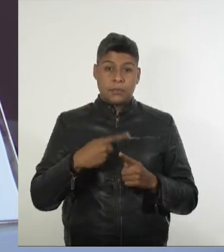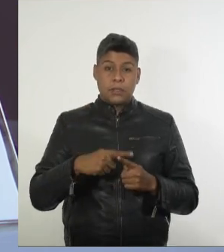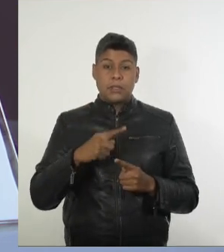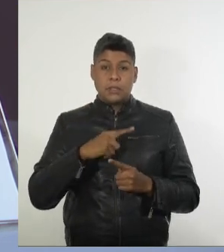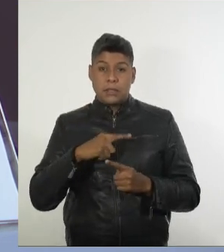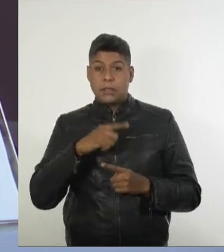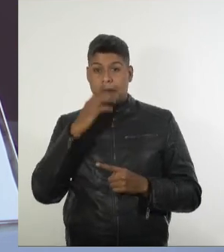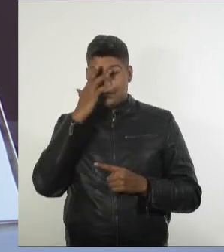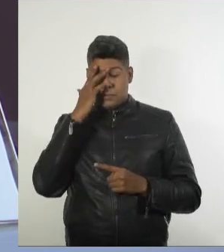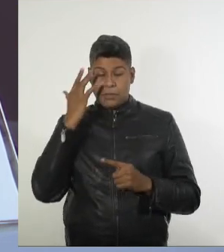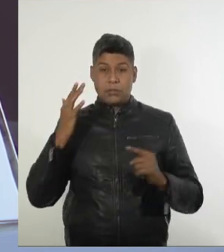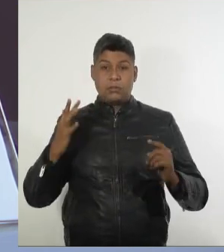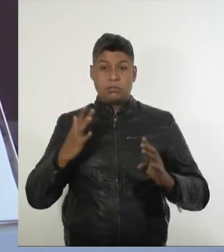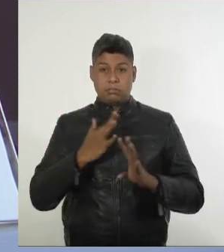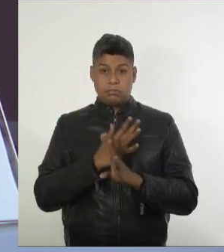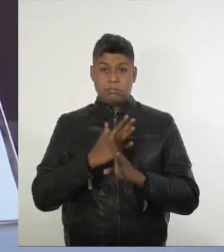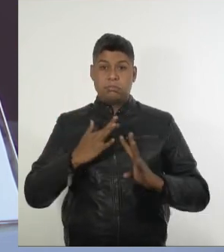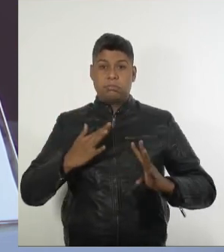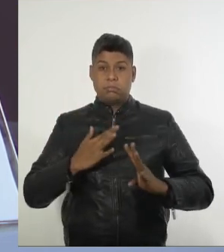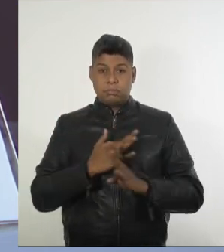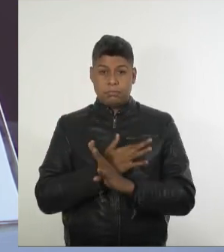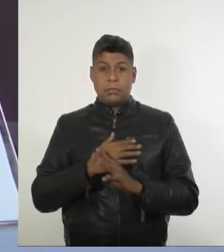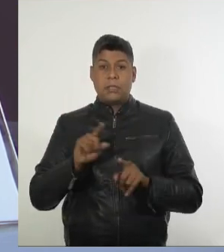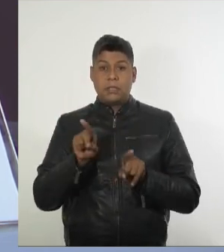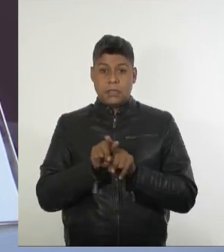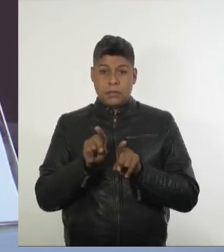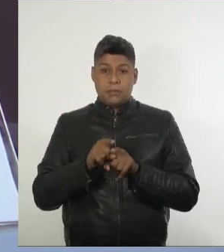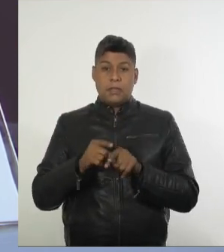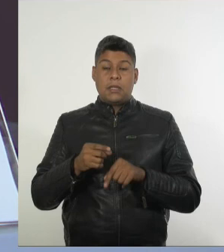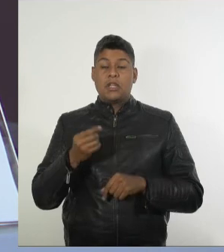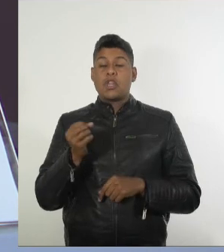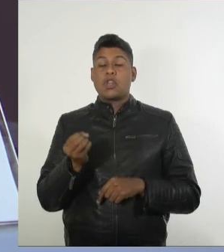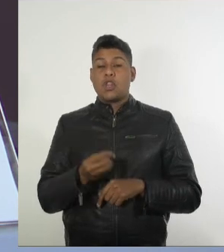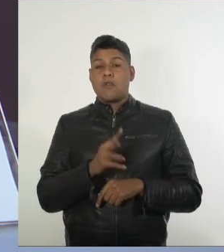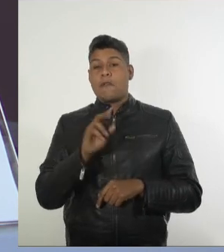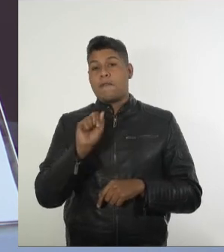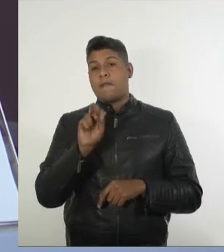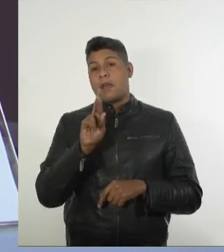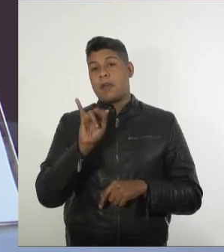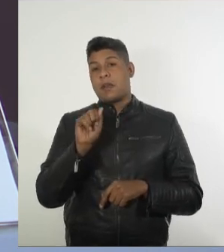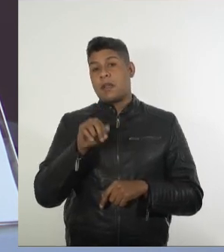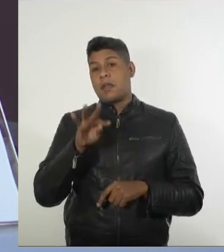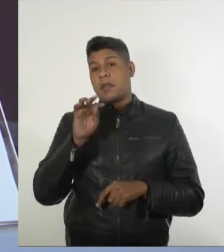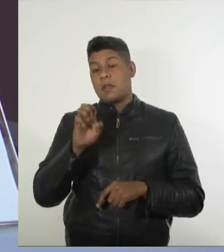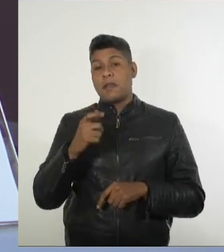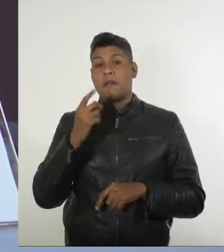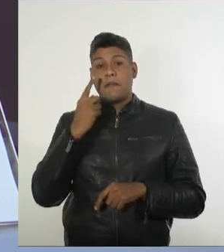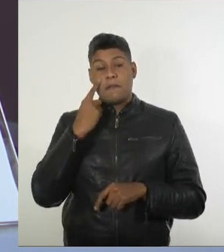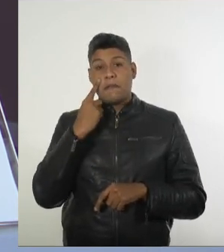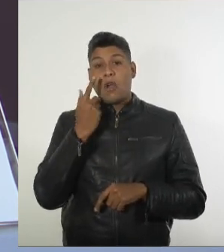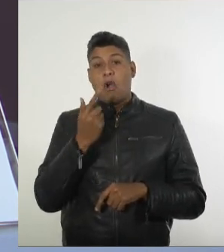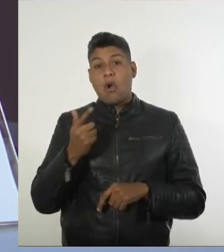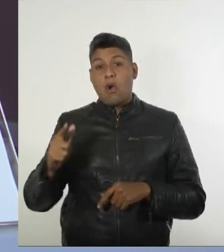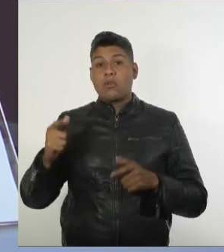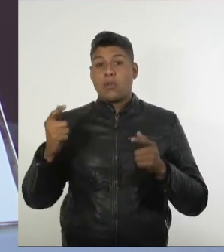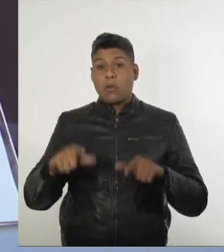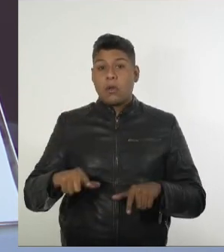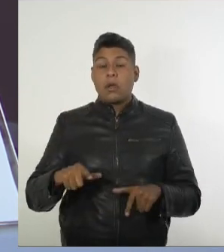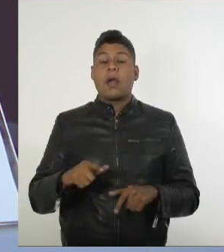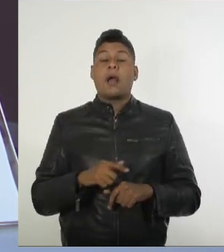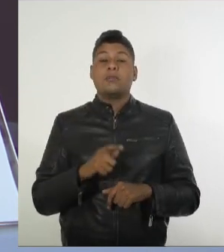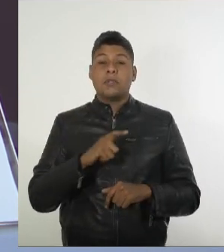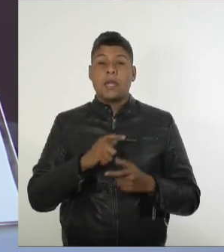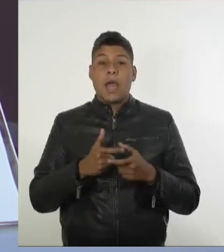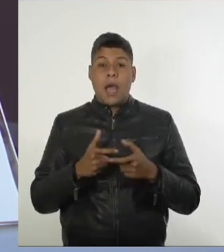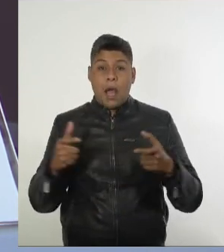circulação das pessoas no município e a possibilidade da entrada de uma nova variante, né? Como a gente viu em outros locais do mundo, houve um aumento